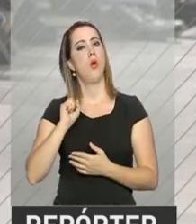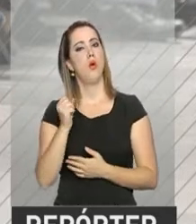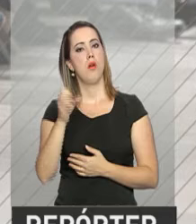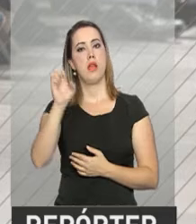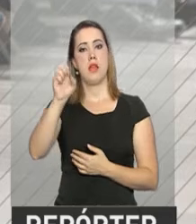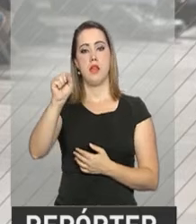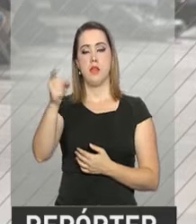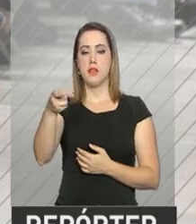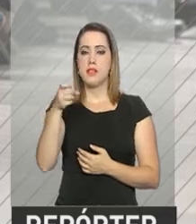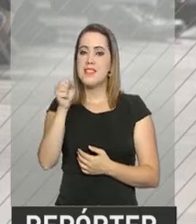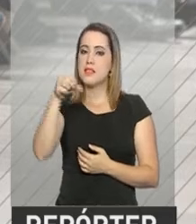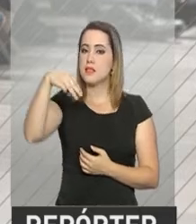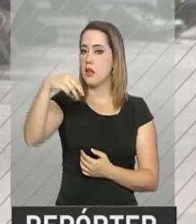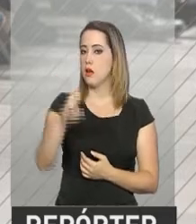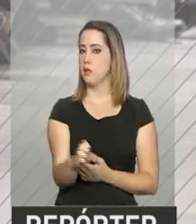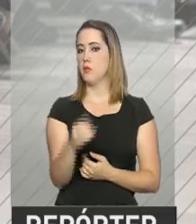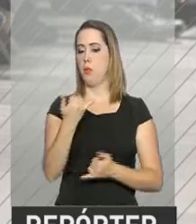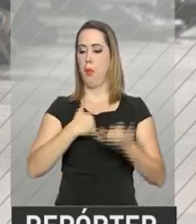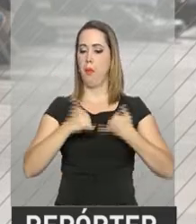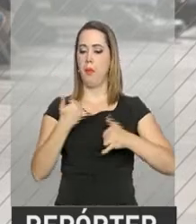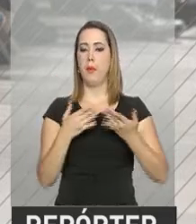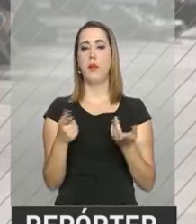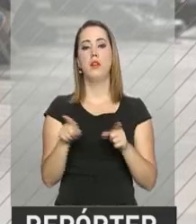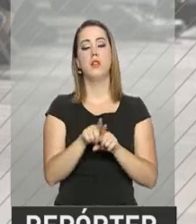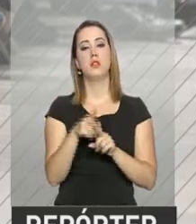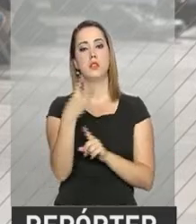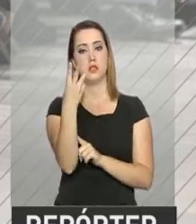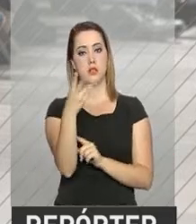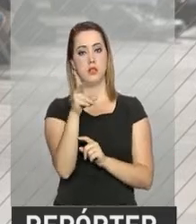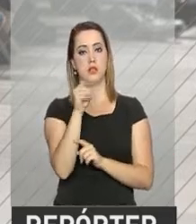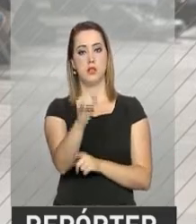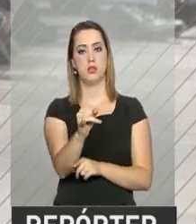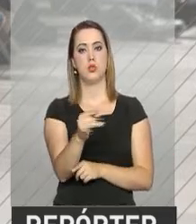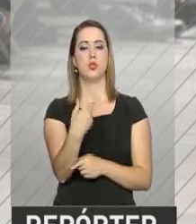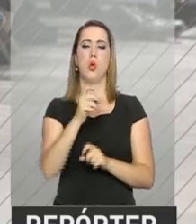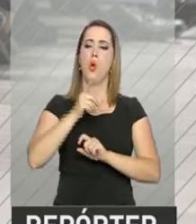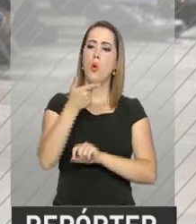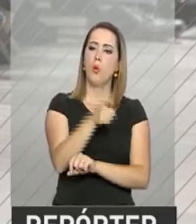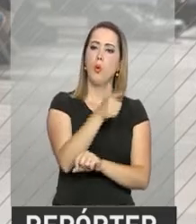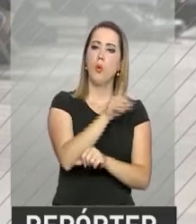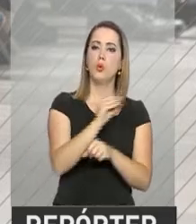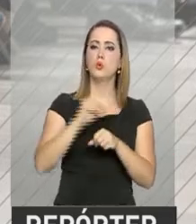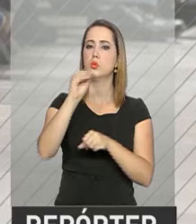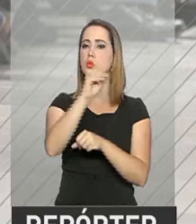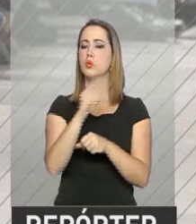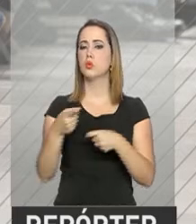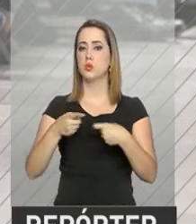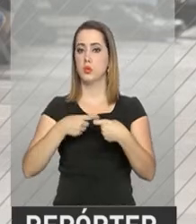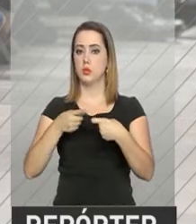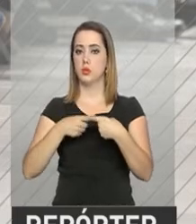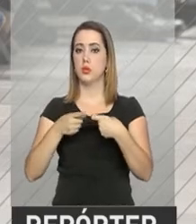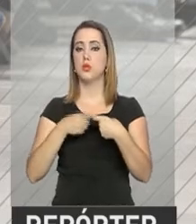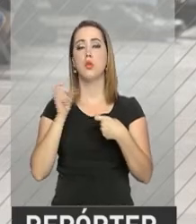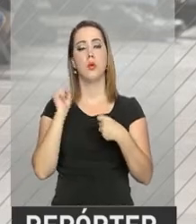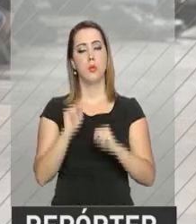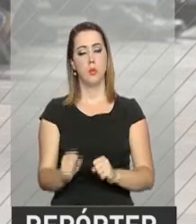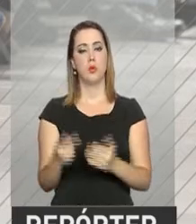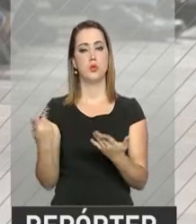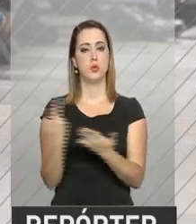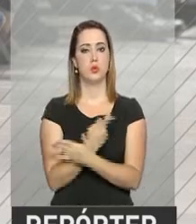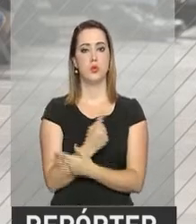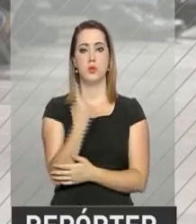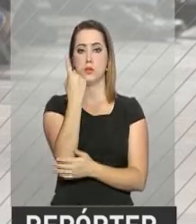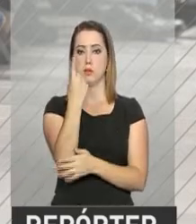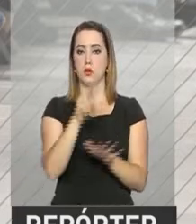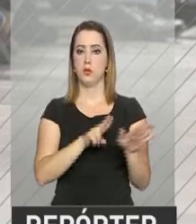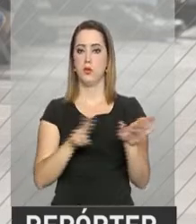até 3 dias. Consultas básicas, como as de pediatria, ginecologia e odontologia, podem ser realizadas em